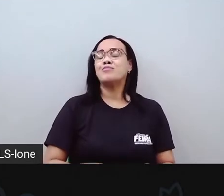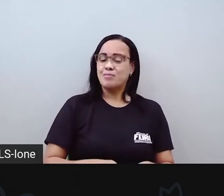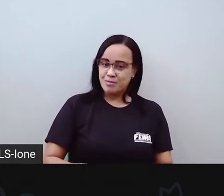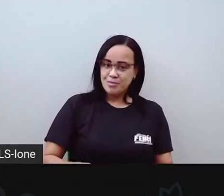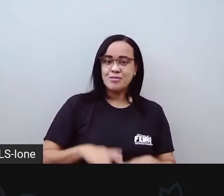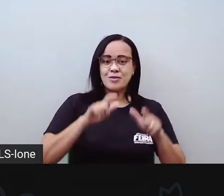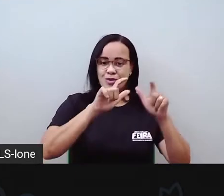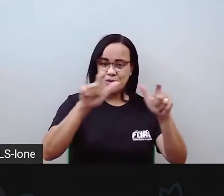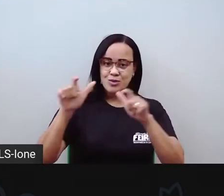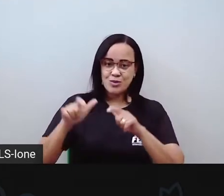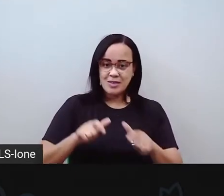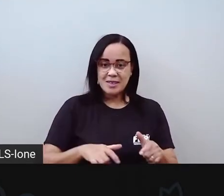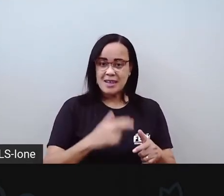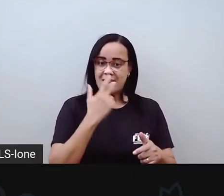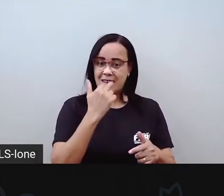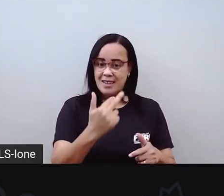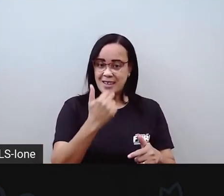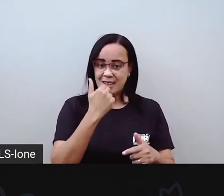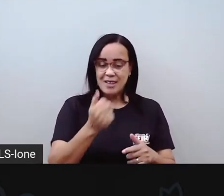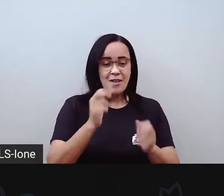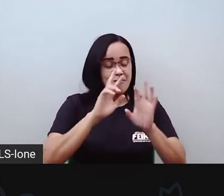em outra língua.